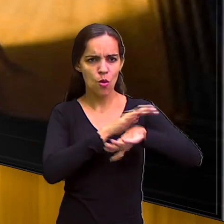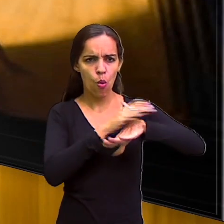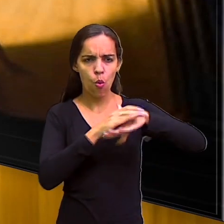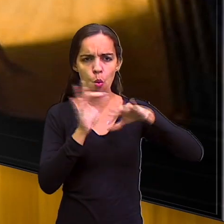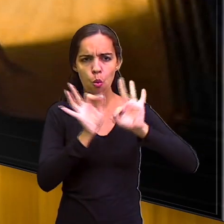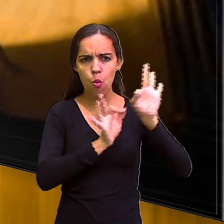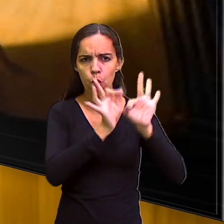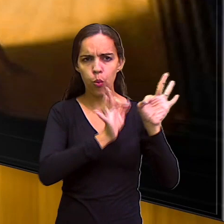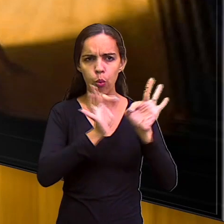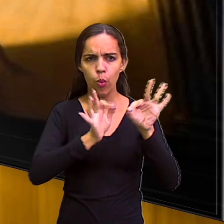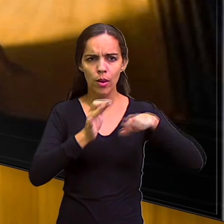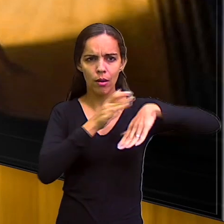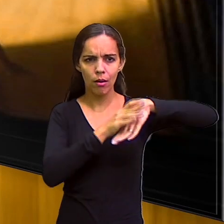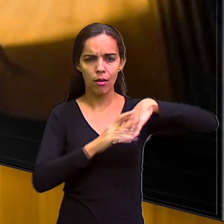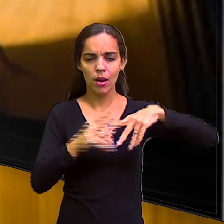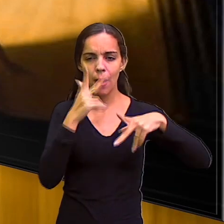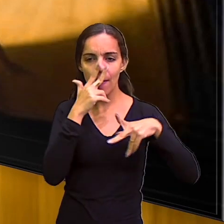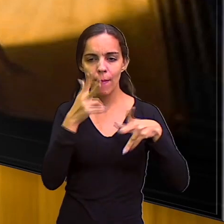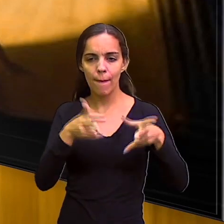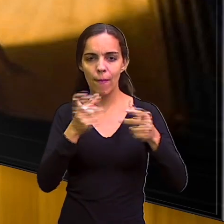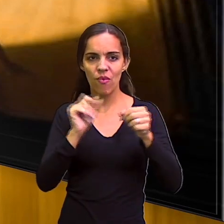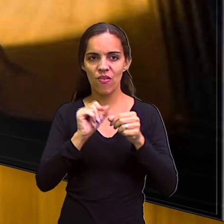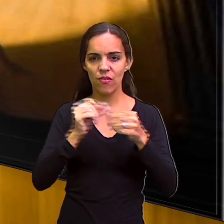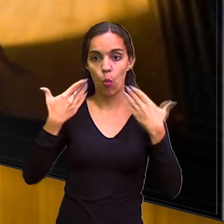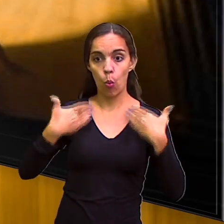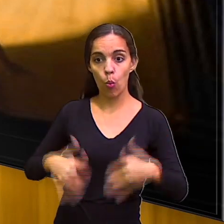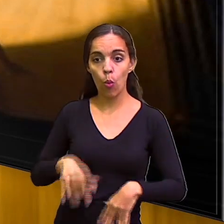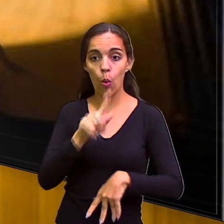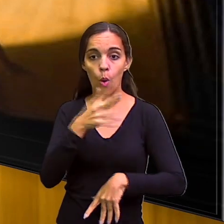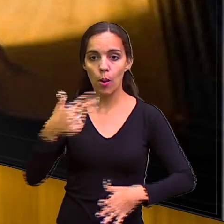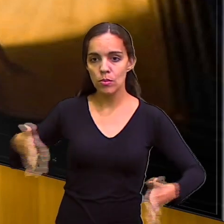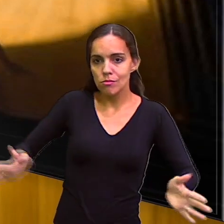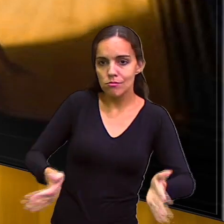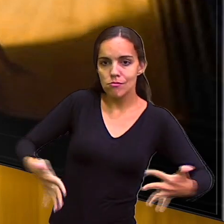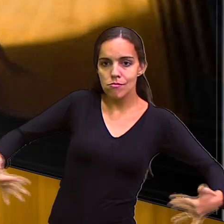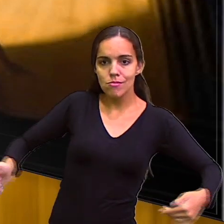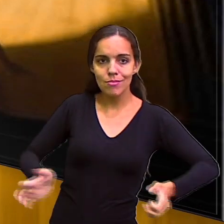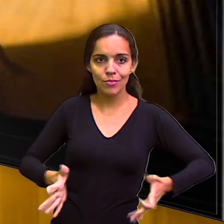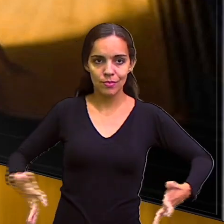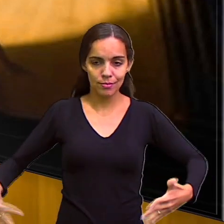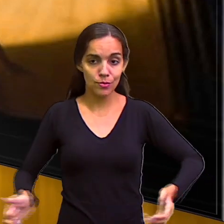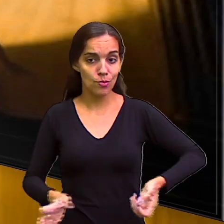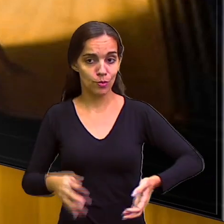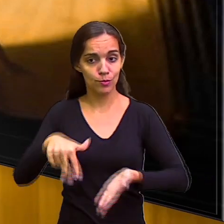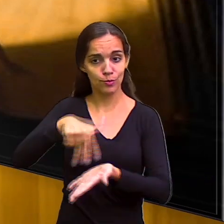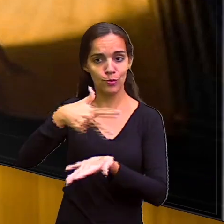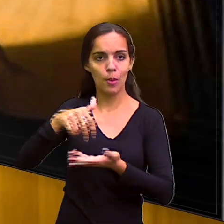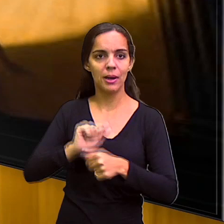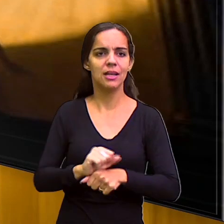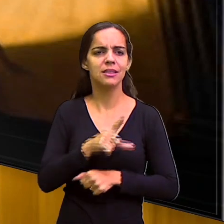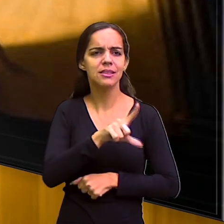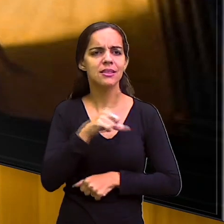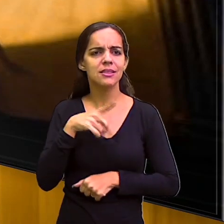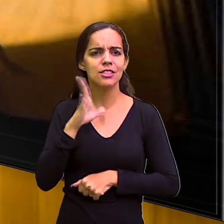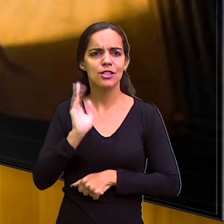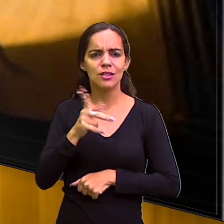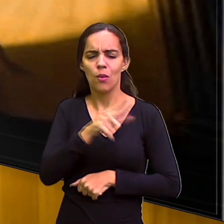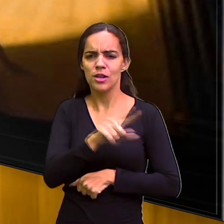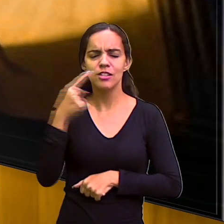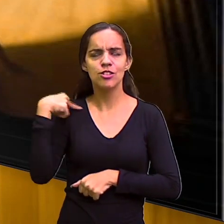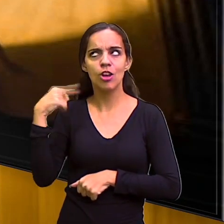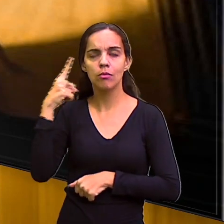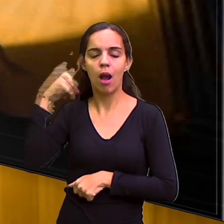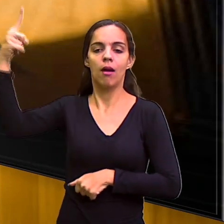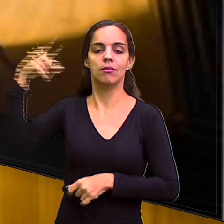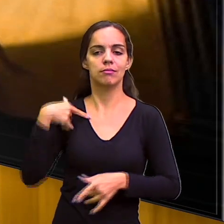confeccionou a silhueta de uma bailarina. Olha para vocês verem. Há muitos e muitos anos, esse mago já tinha essa